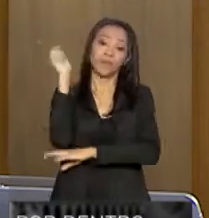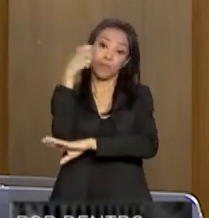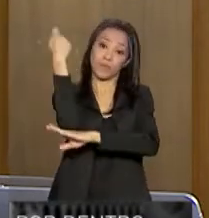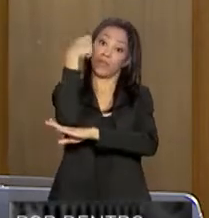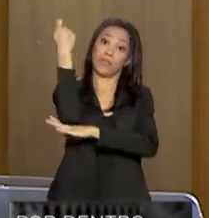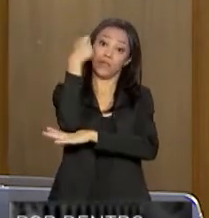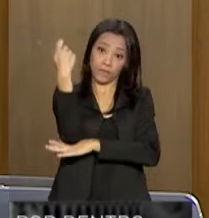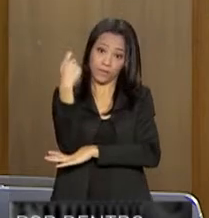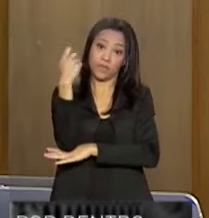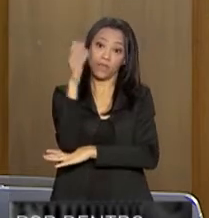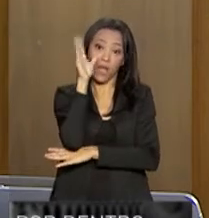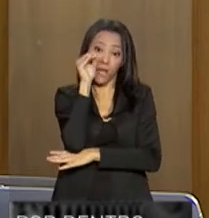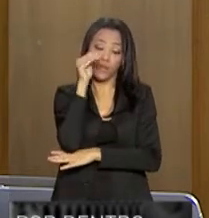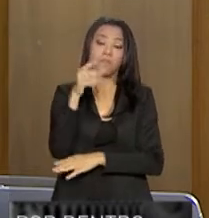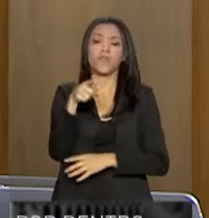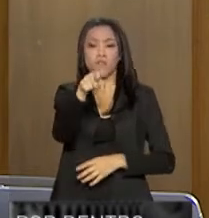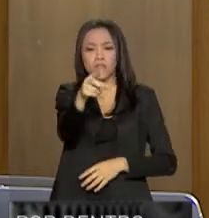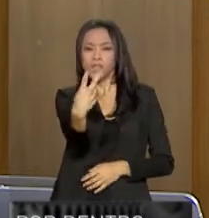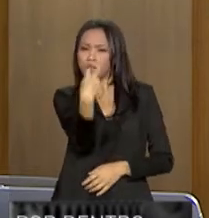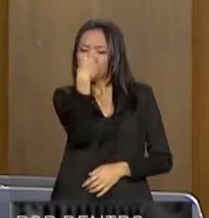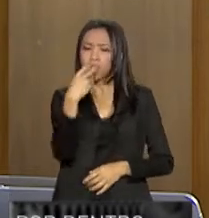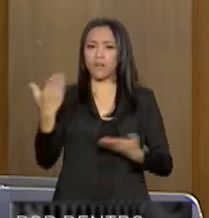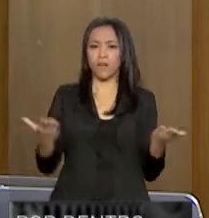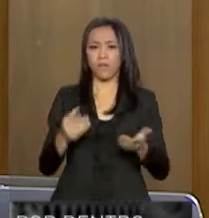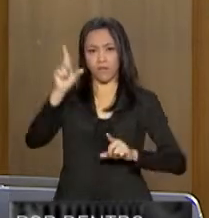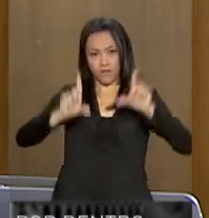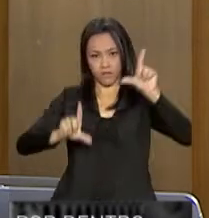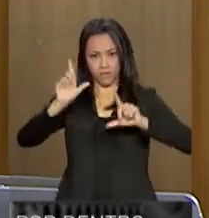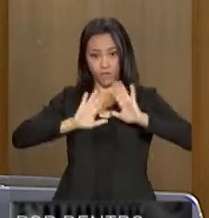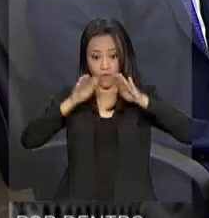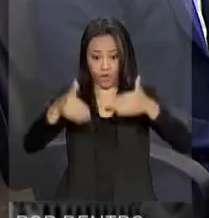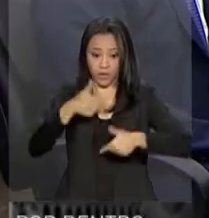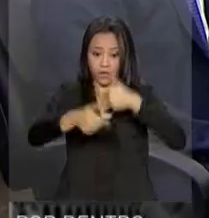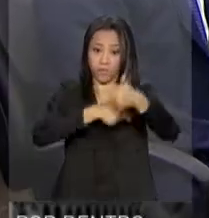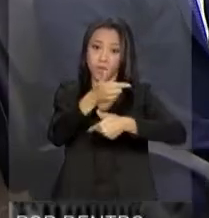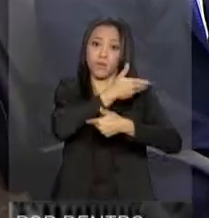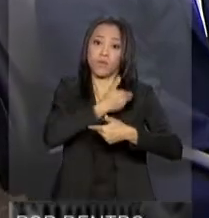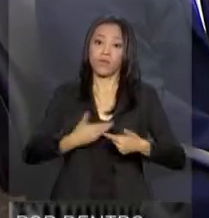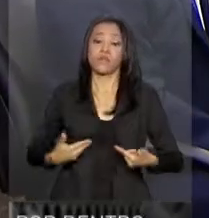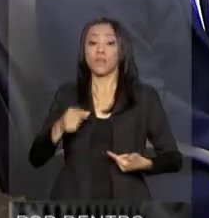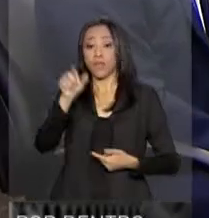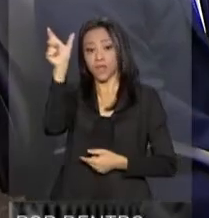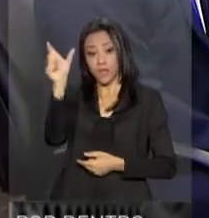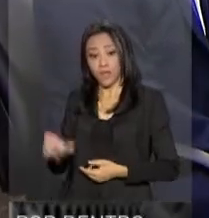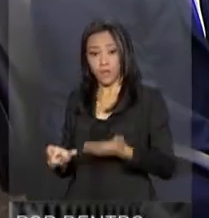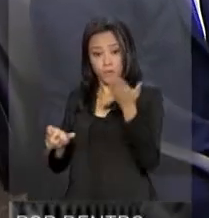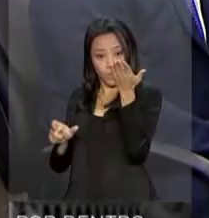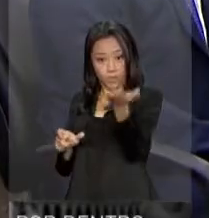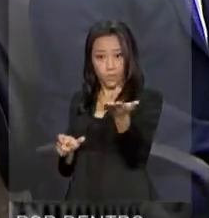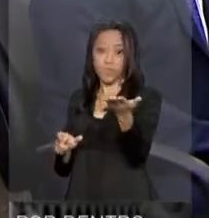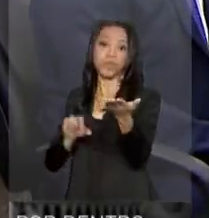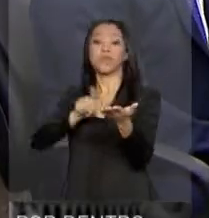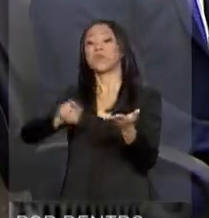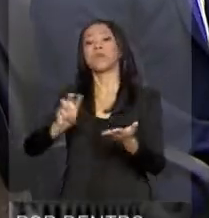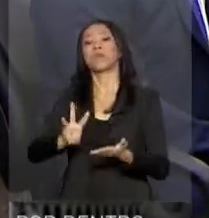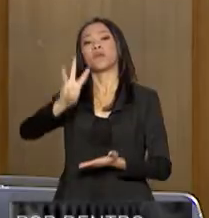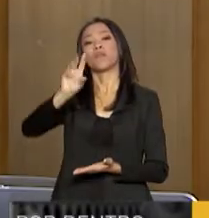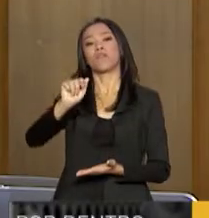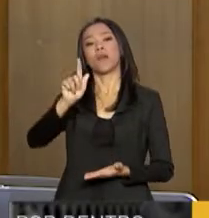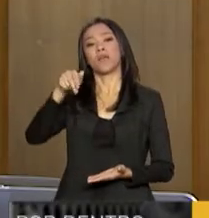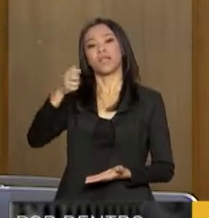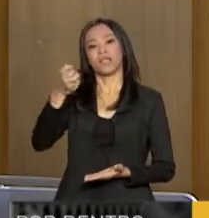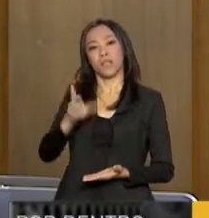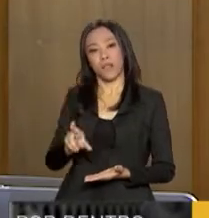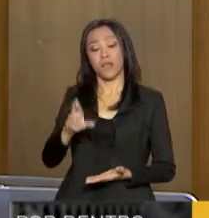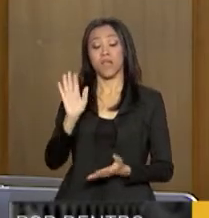está acompanhando o programa por dentro do governo que hoje recebe o ministro da transparência e controladoria geral da união wagner rosário ao final o